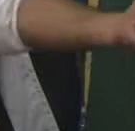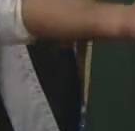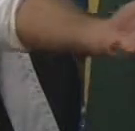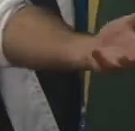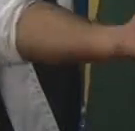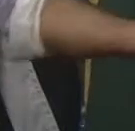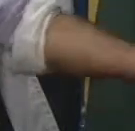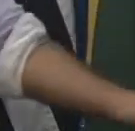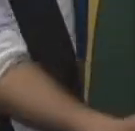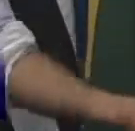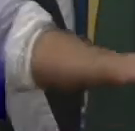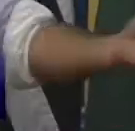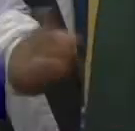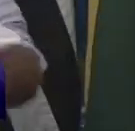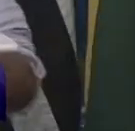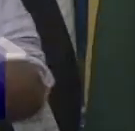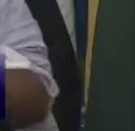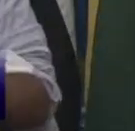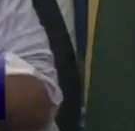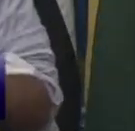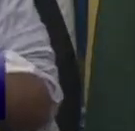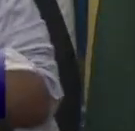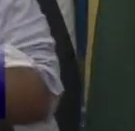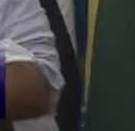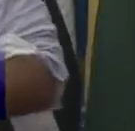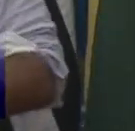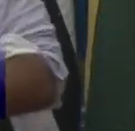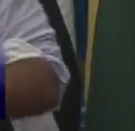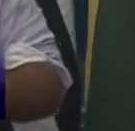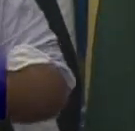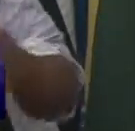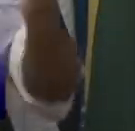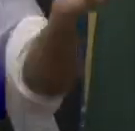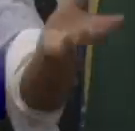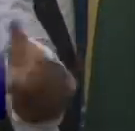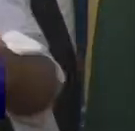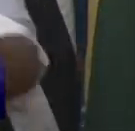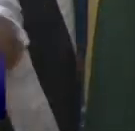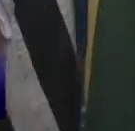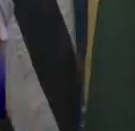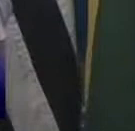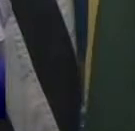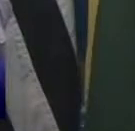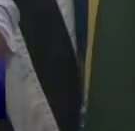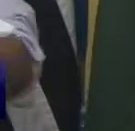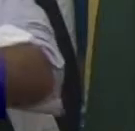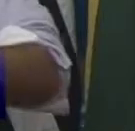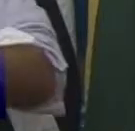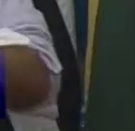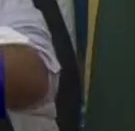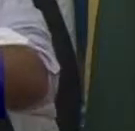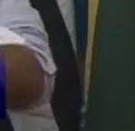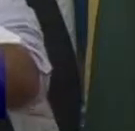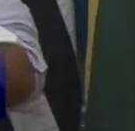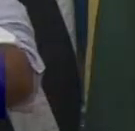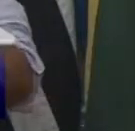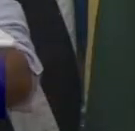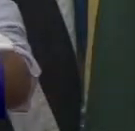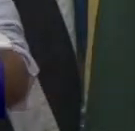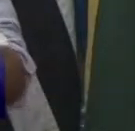segunda-feira, não vou poder faltar da sessão, vou desfalcar o time. Aí, com a minha recusa, ele foi lá e chamou o Teichmann para jogar. Olha só.